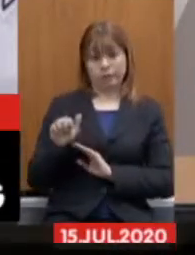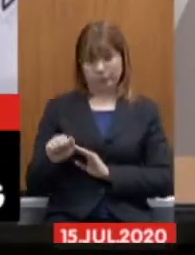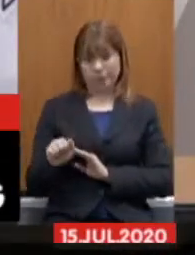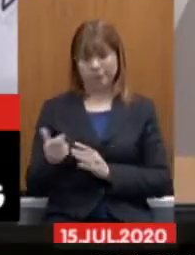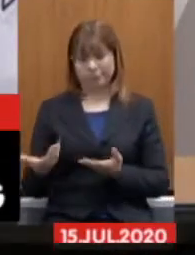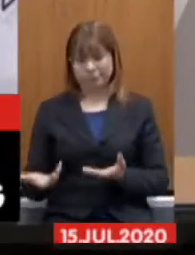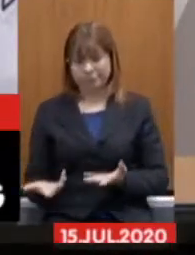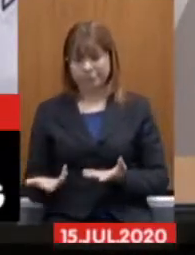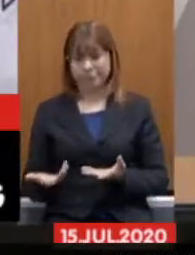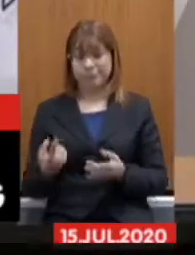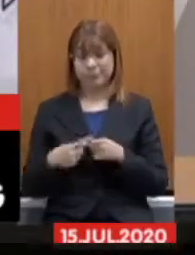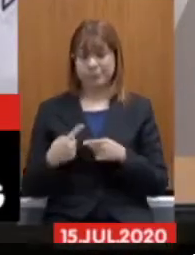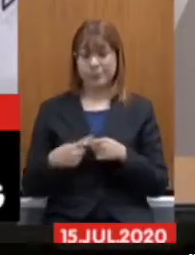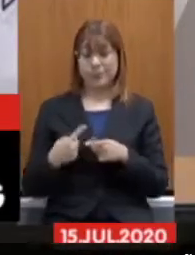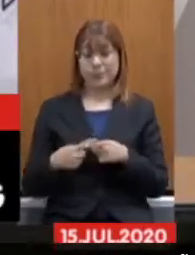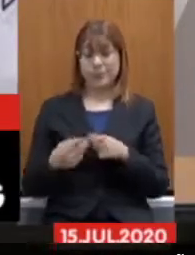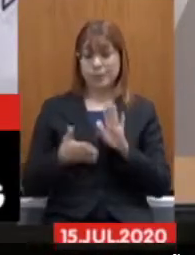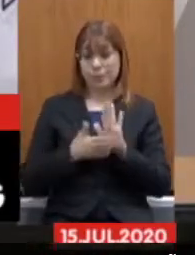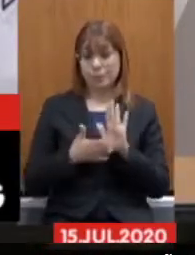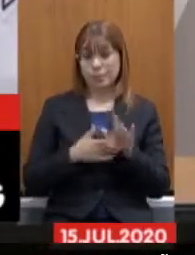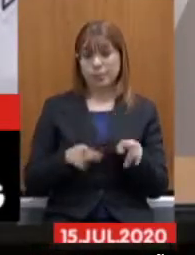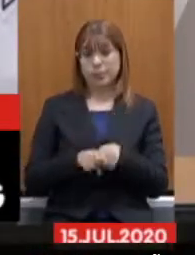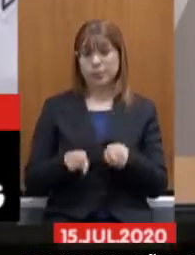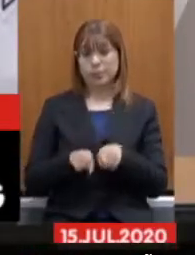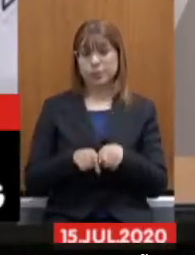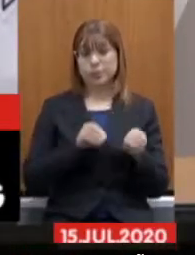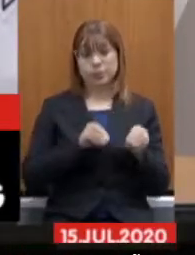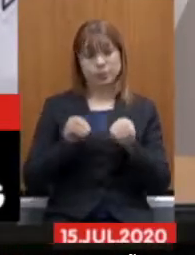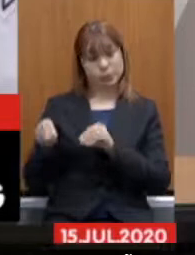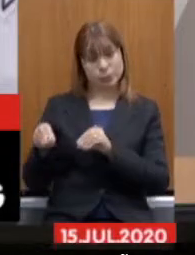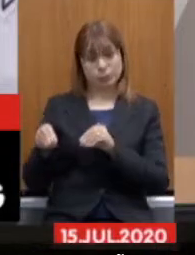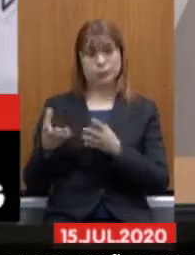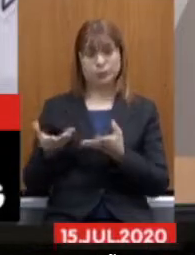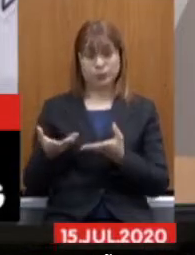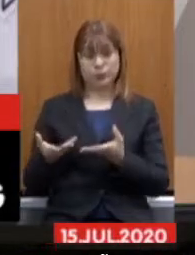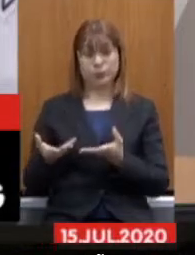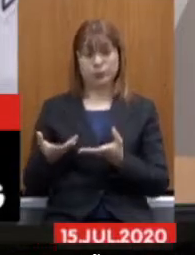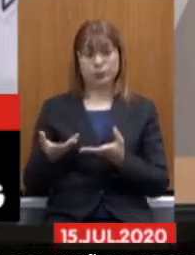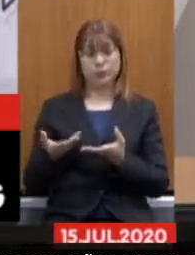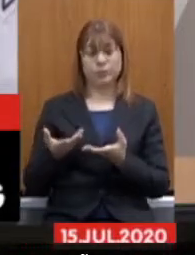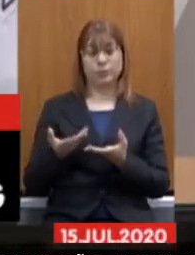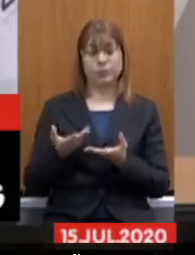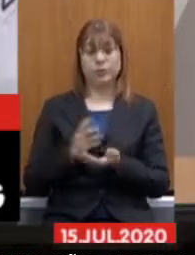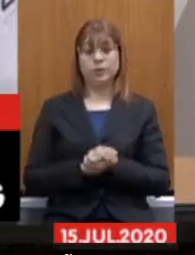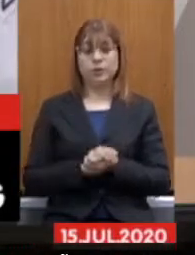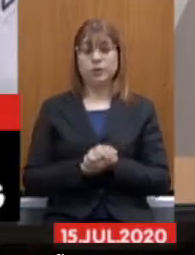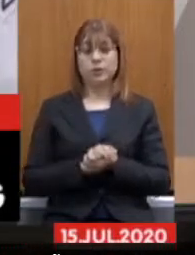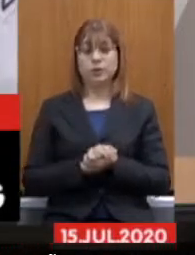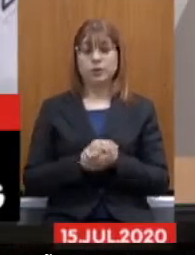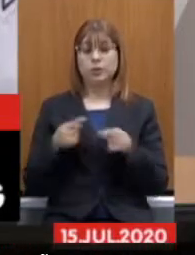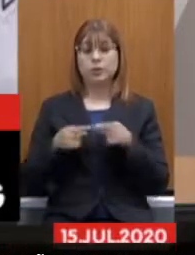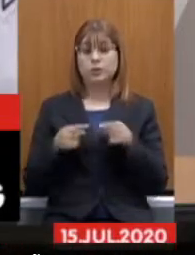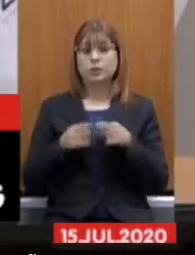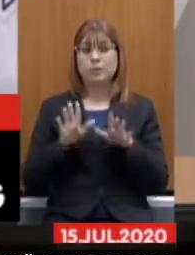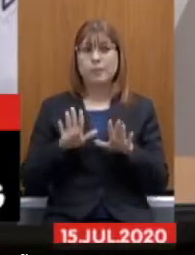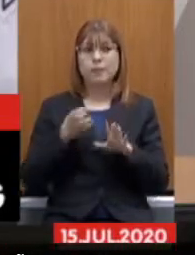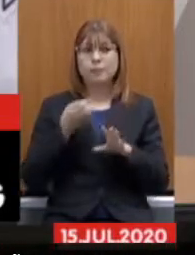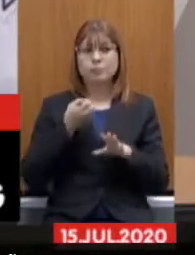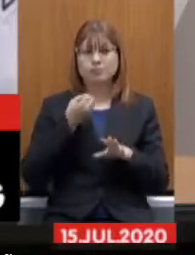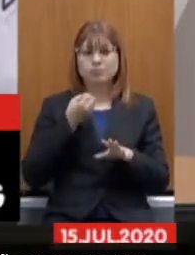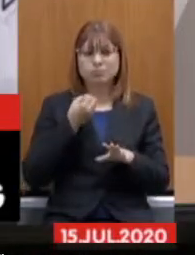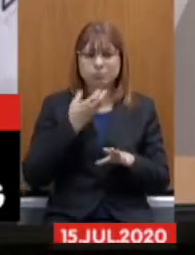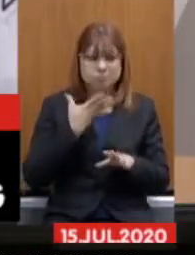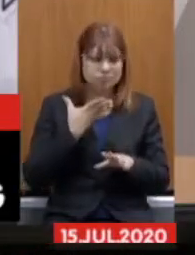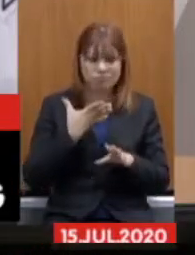salas viu e se propõem também uma migração de regime doutor alberto falou bem sobre isso aqui é mas sem ver aquele